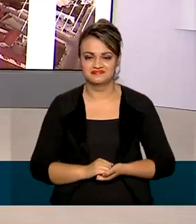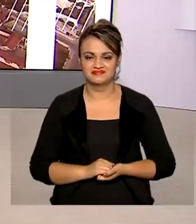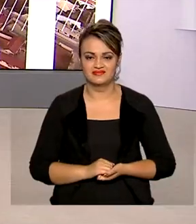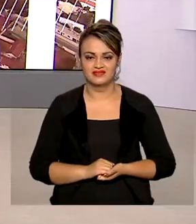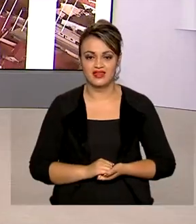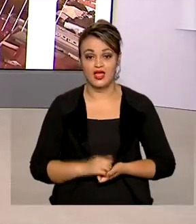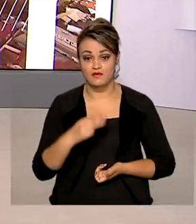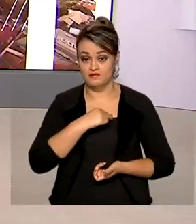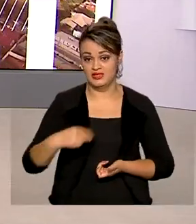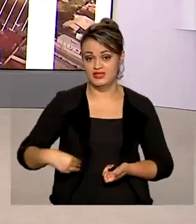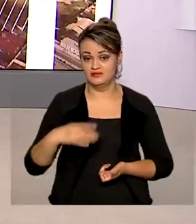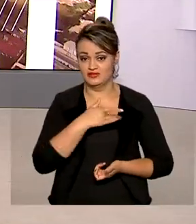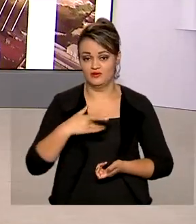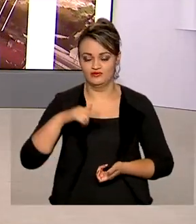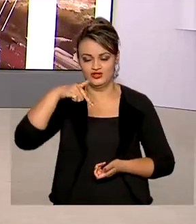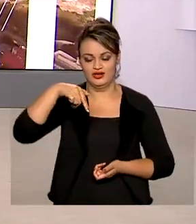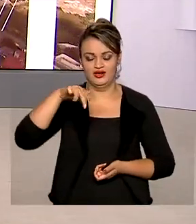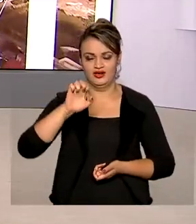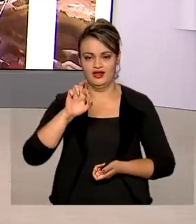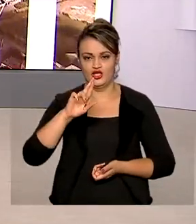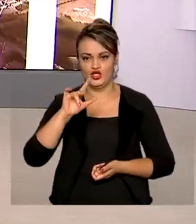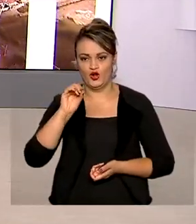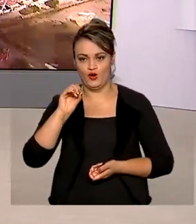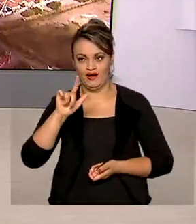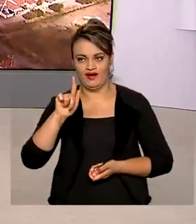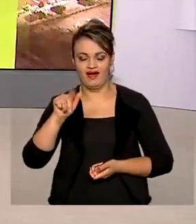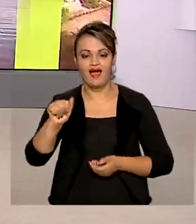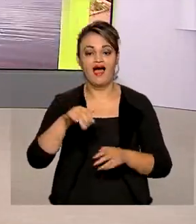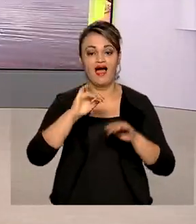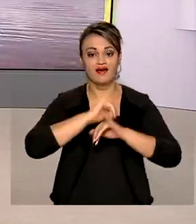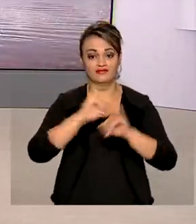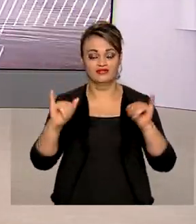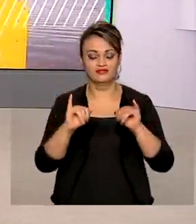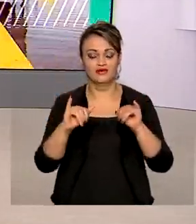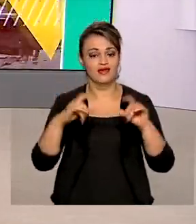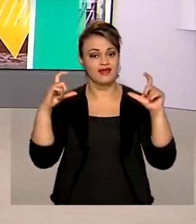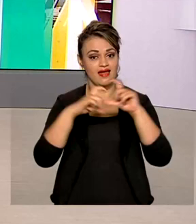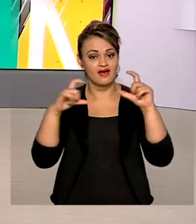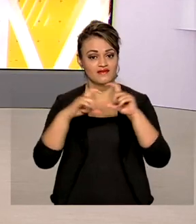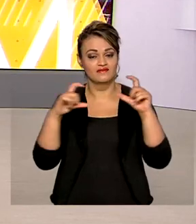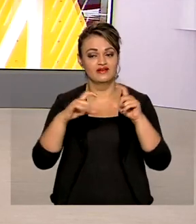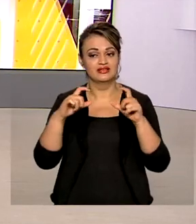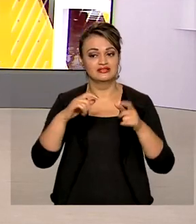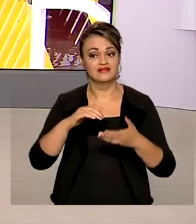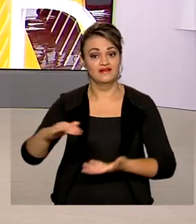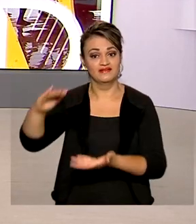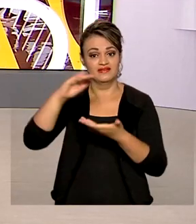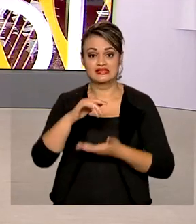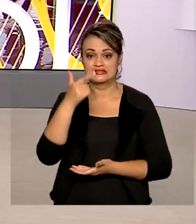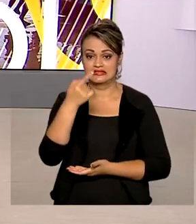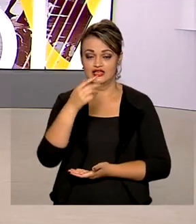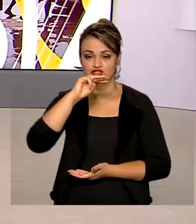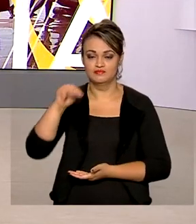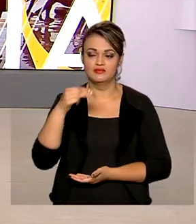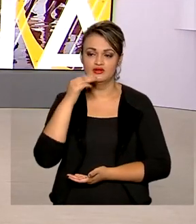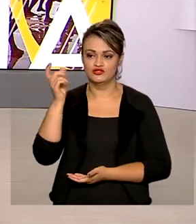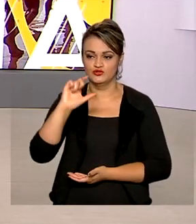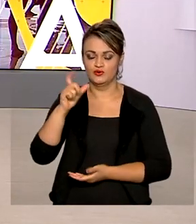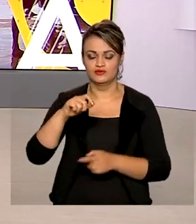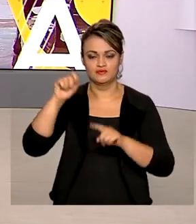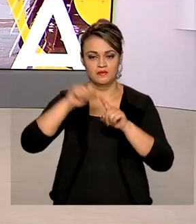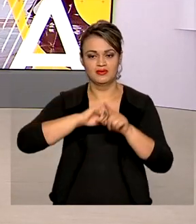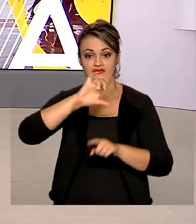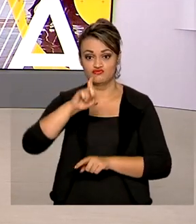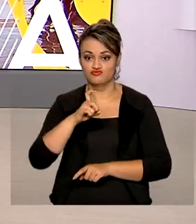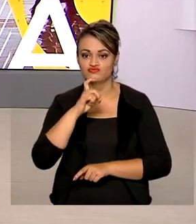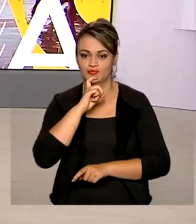O ministro da Saúde, Marcelo Queiroga, anunciou que a Pfizer vai antecipar mais 7 milhões de doses da vacina em julho.